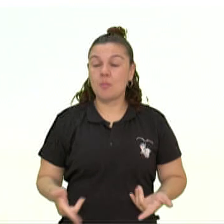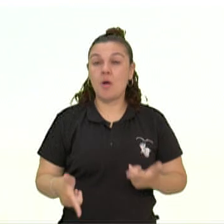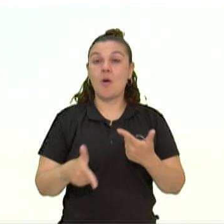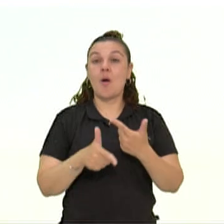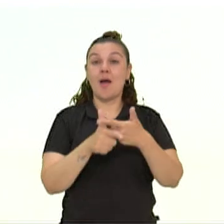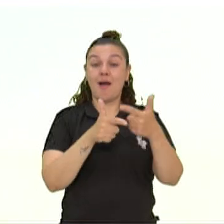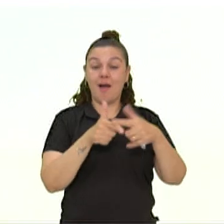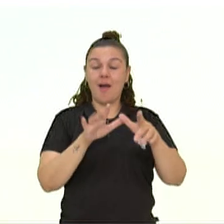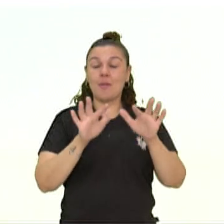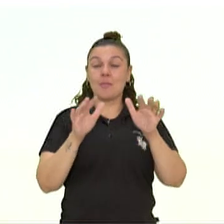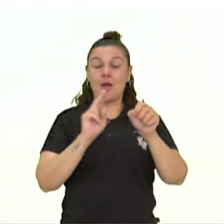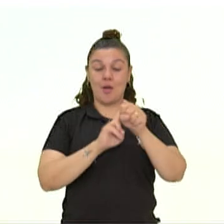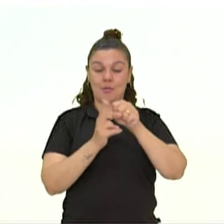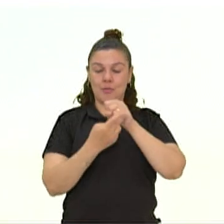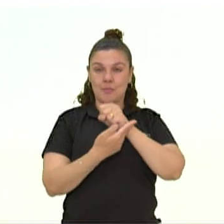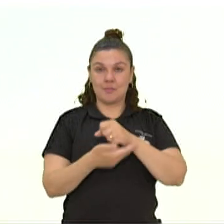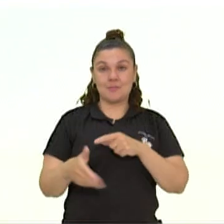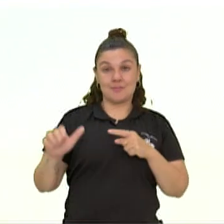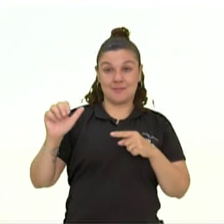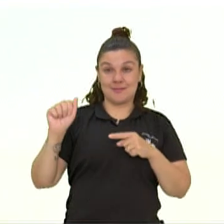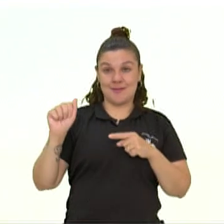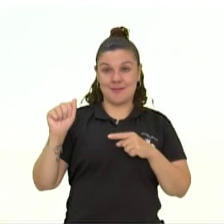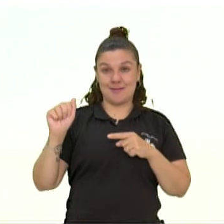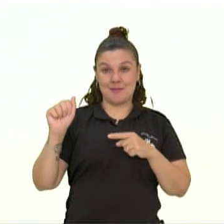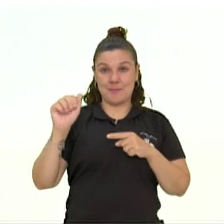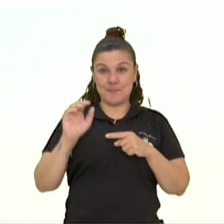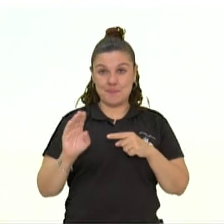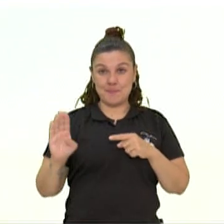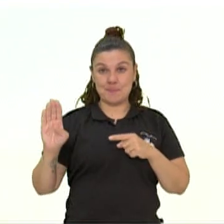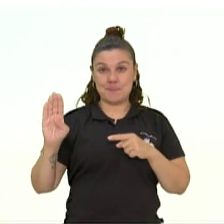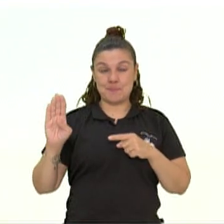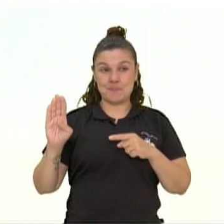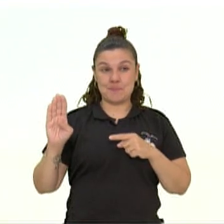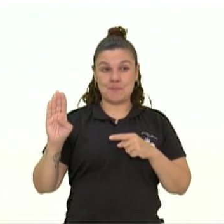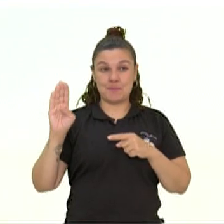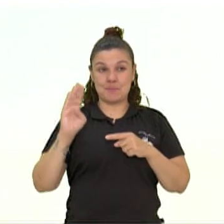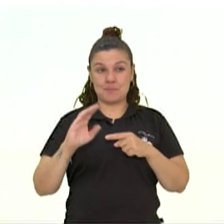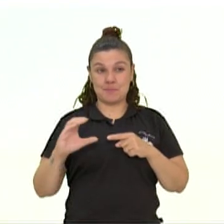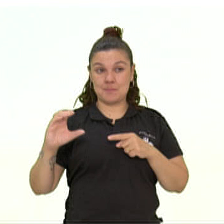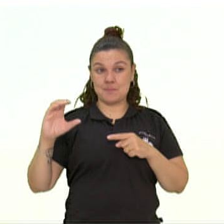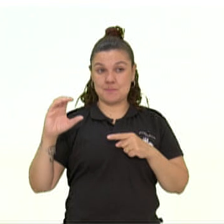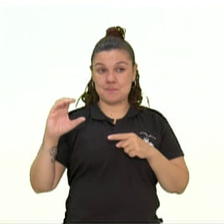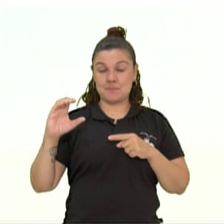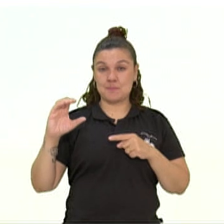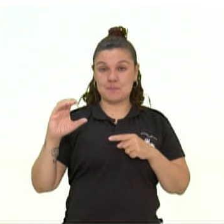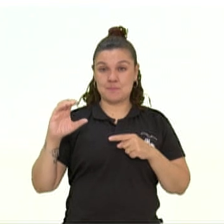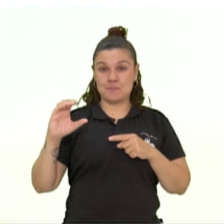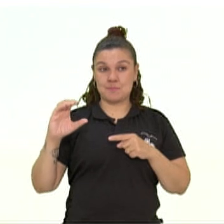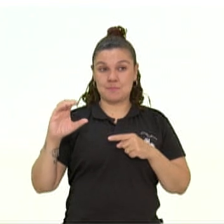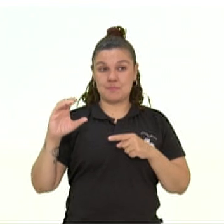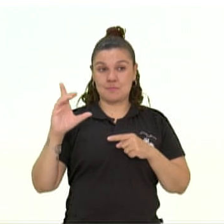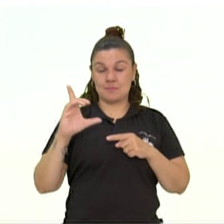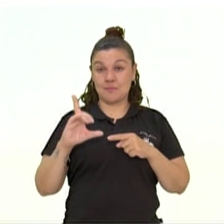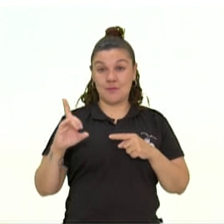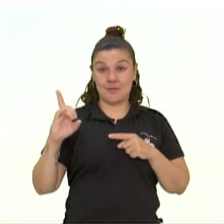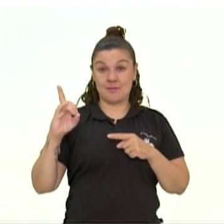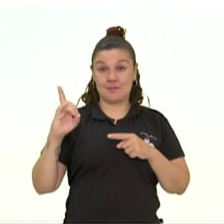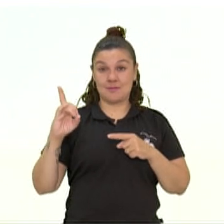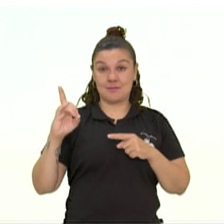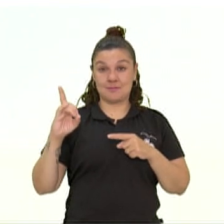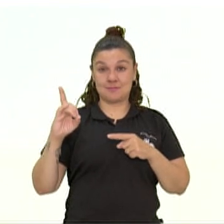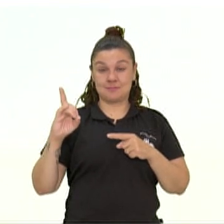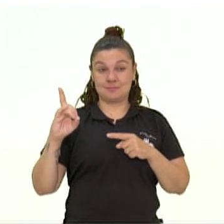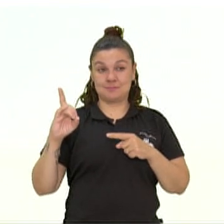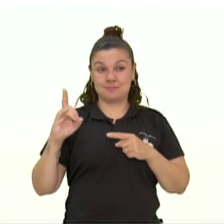problemas urbanos. Letra A, as startups. Letra B, os robôs domésticos. Letra C, inteligência artificial. Ou letra